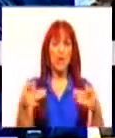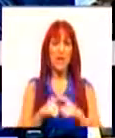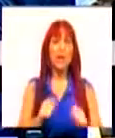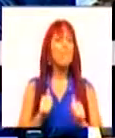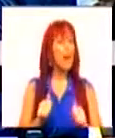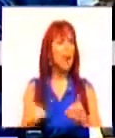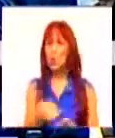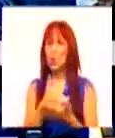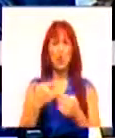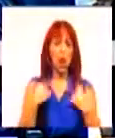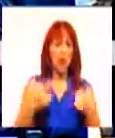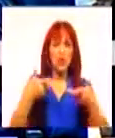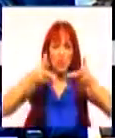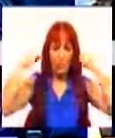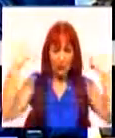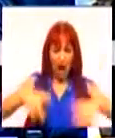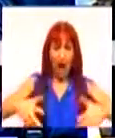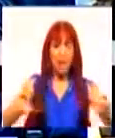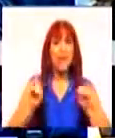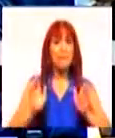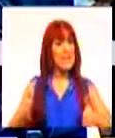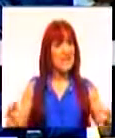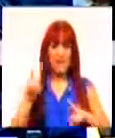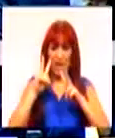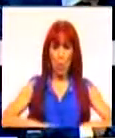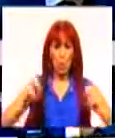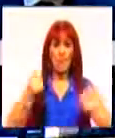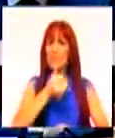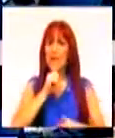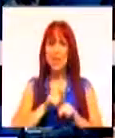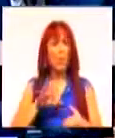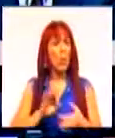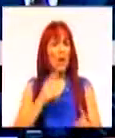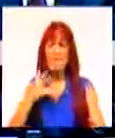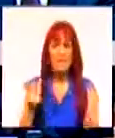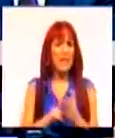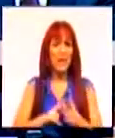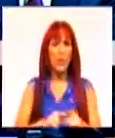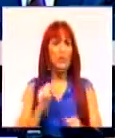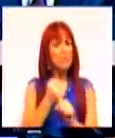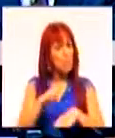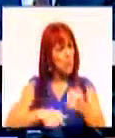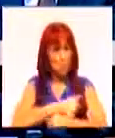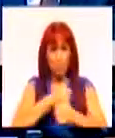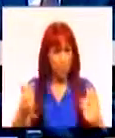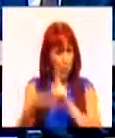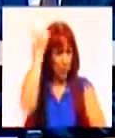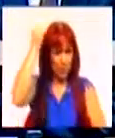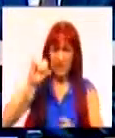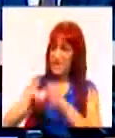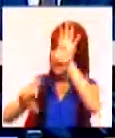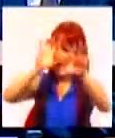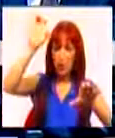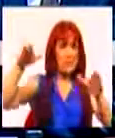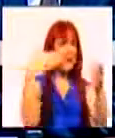os recursos que temos disponíveis e temos que encontrar medidas que sejam verdadeiramente eficazes. A